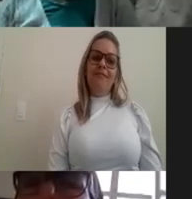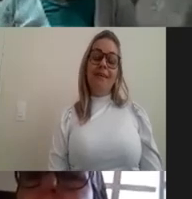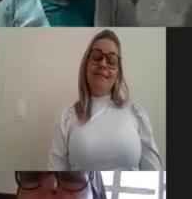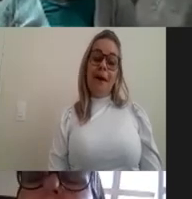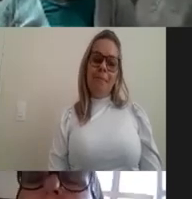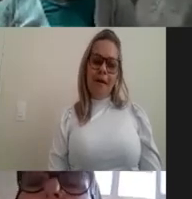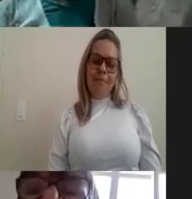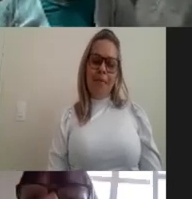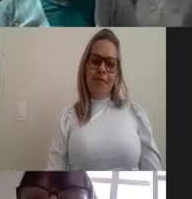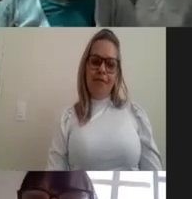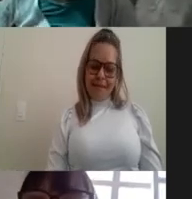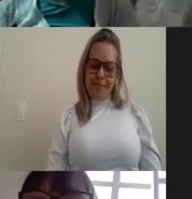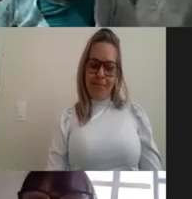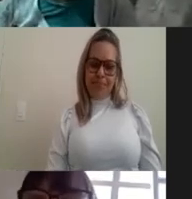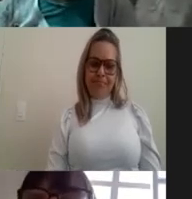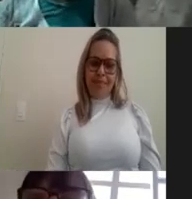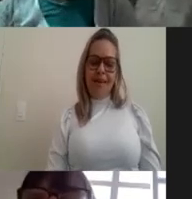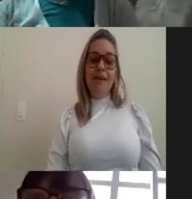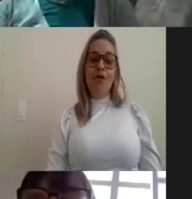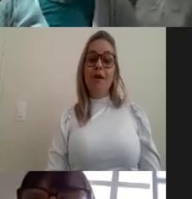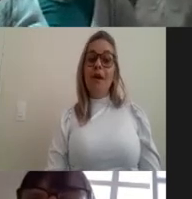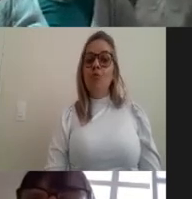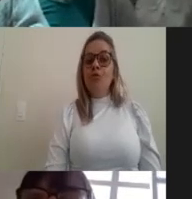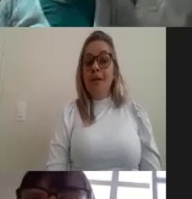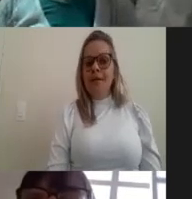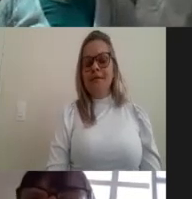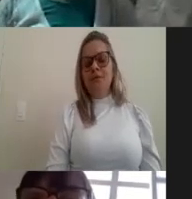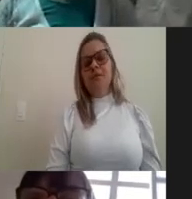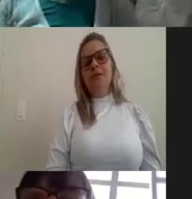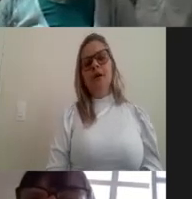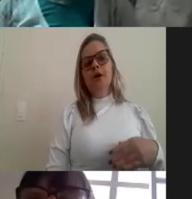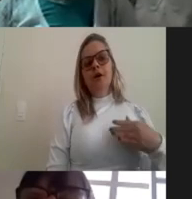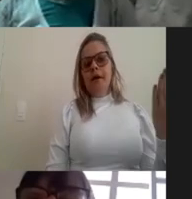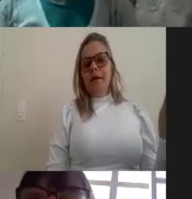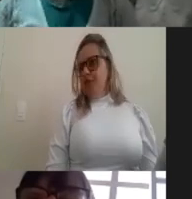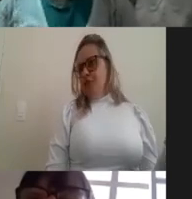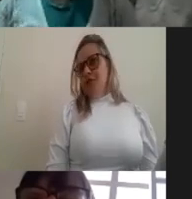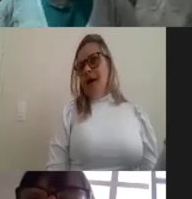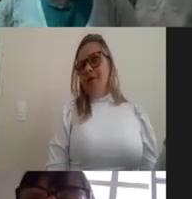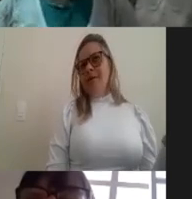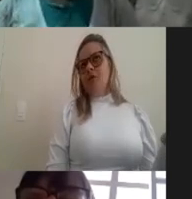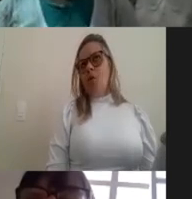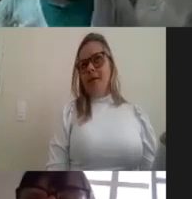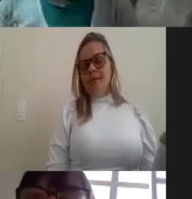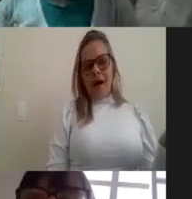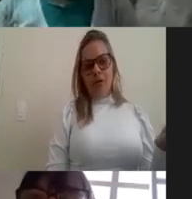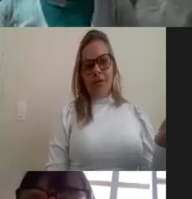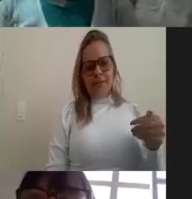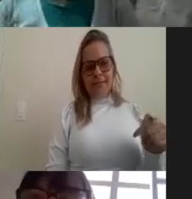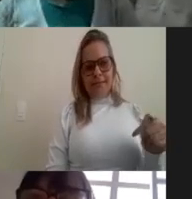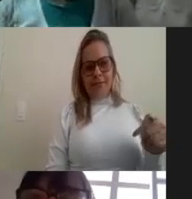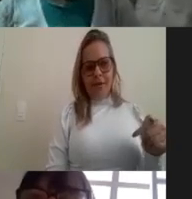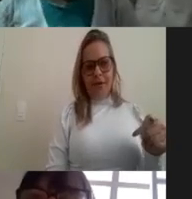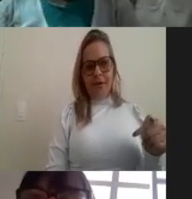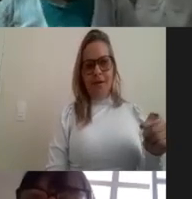minha, e ela vai trazer a mãe para fazer. E eu fiquei muito feliz. Então, assim, a gente estava na quarta aula,